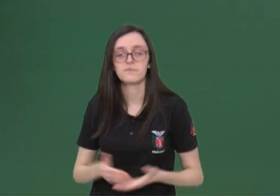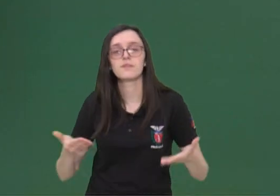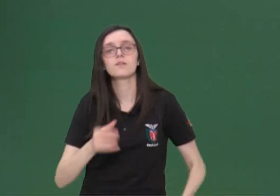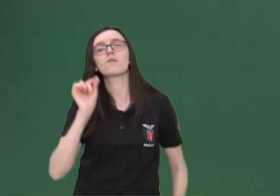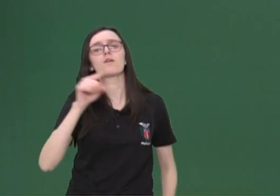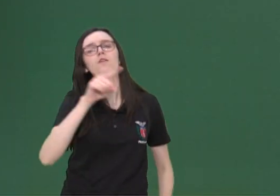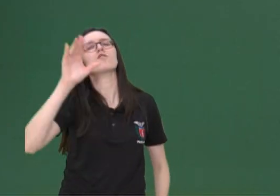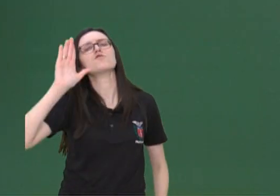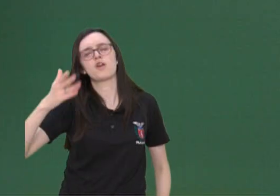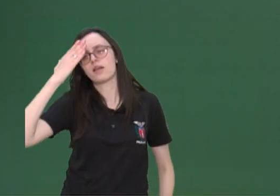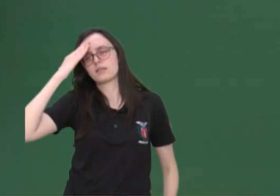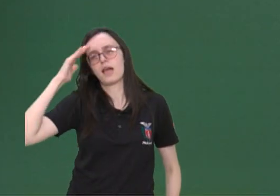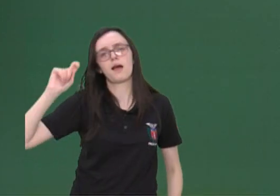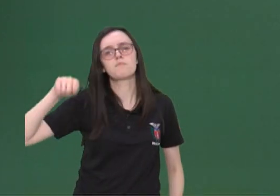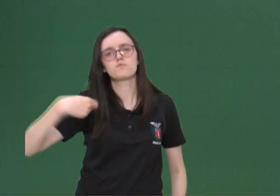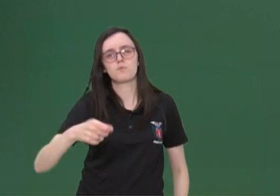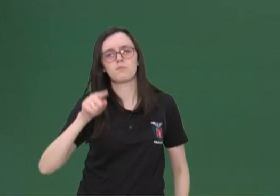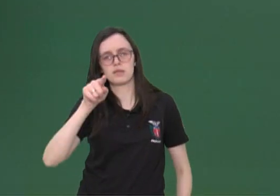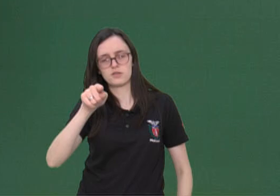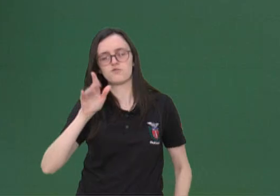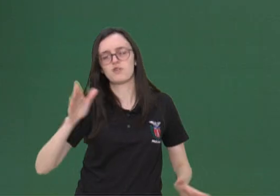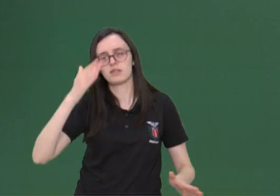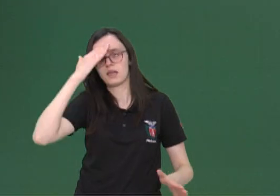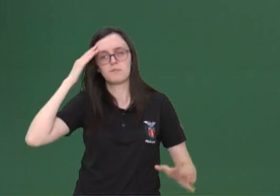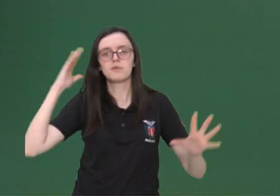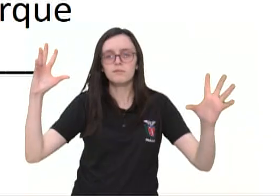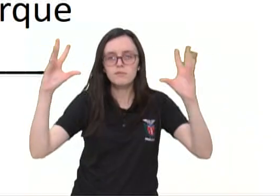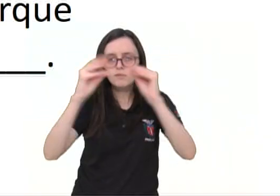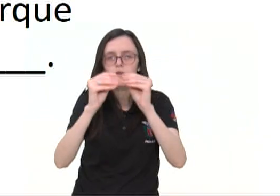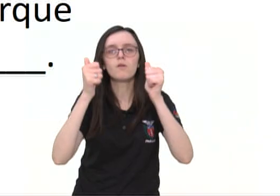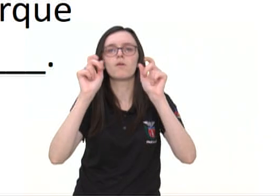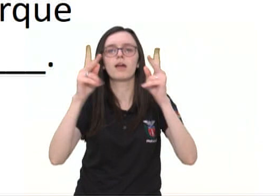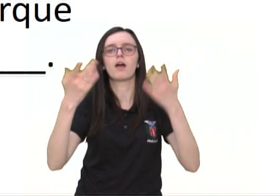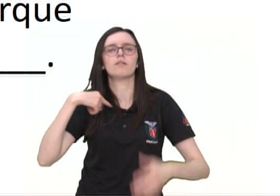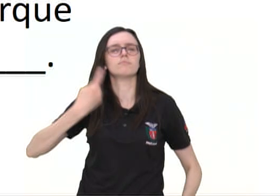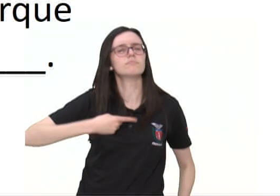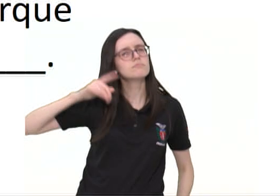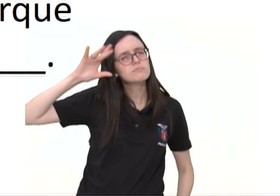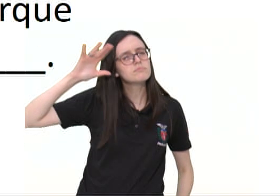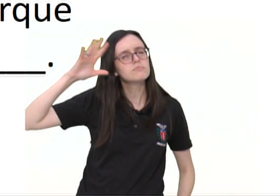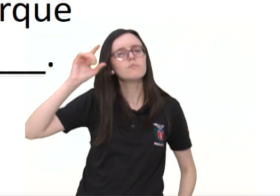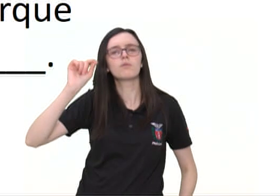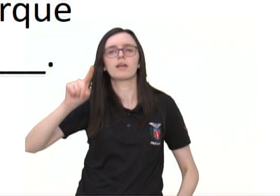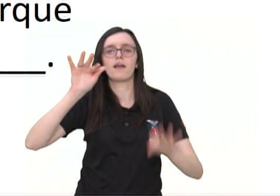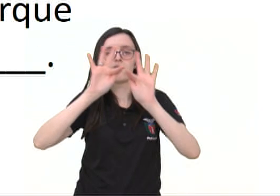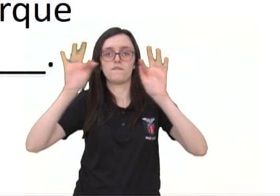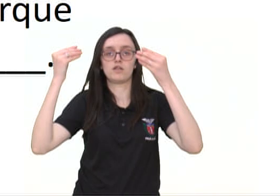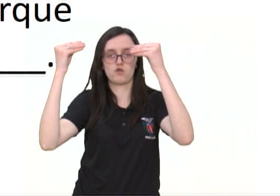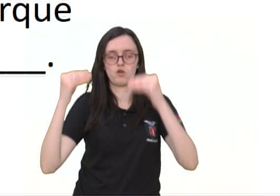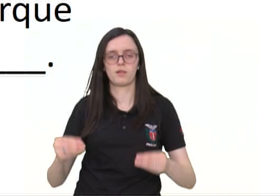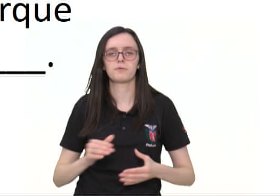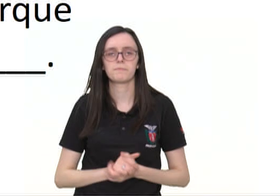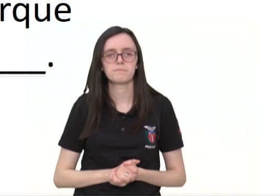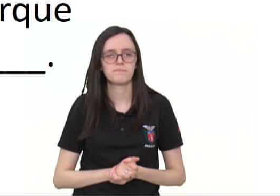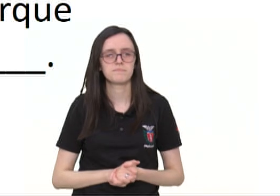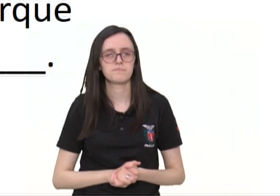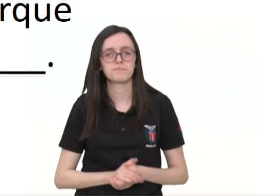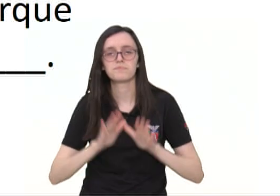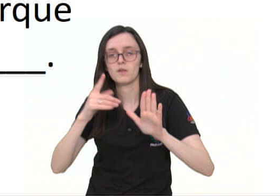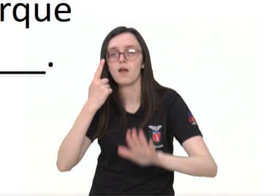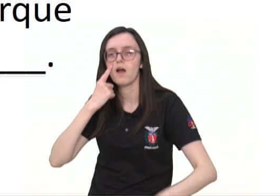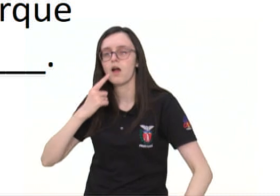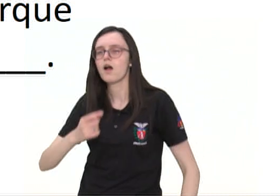Agora que vocês já sabem sobre isso, né, tudo isso, vão refletir sobre a frase completar. Conta-se,